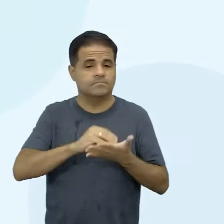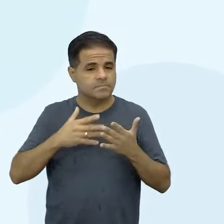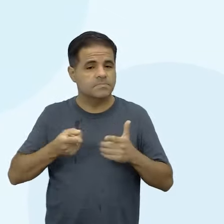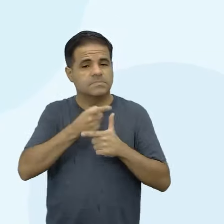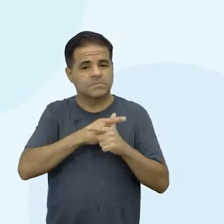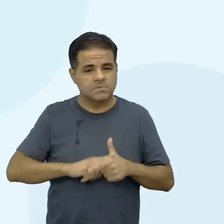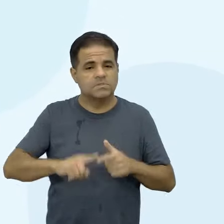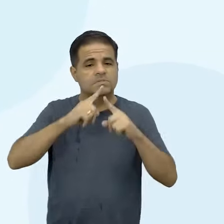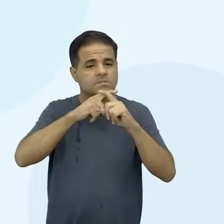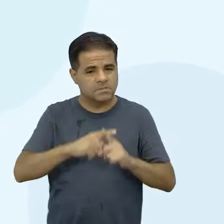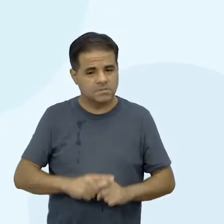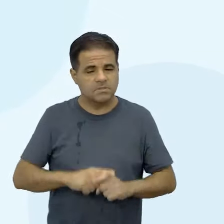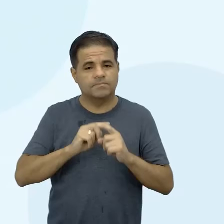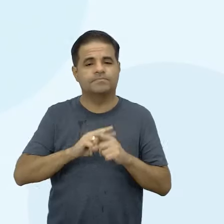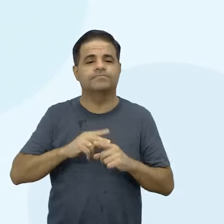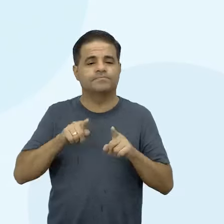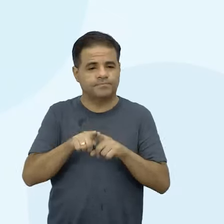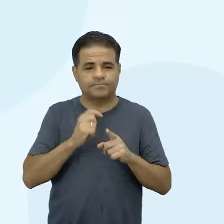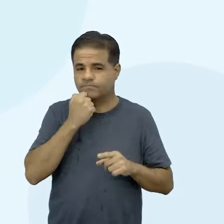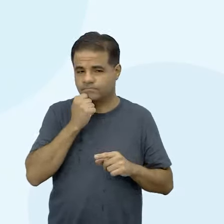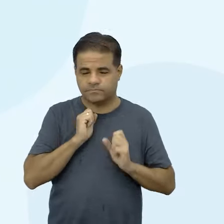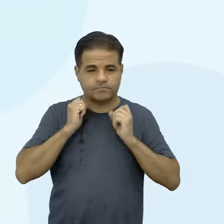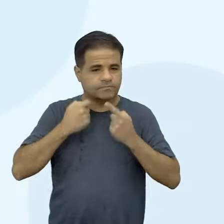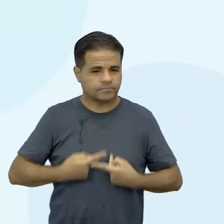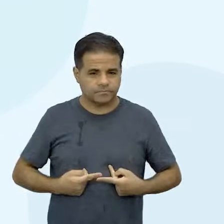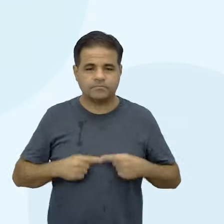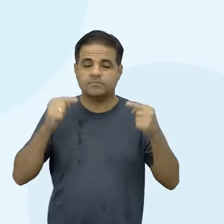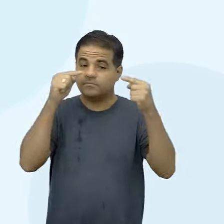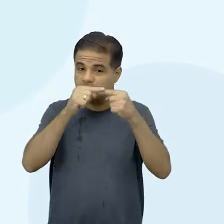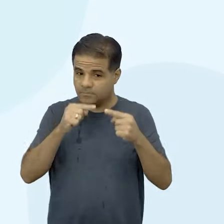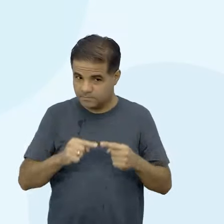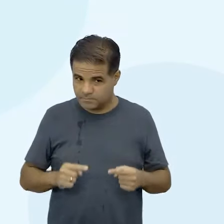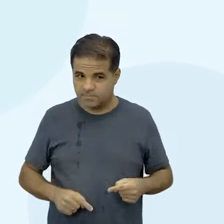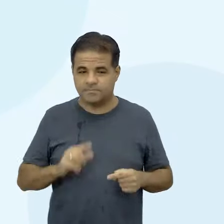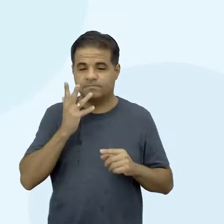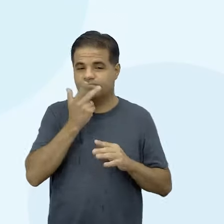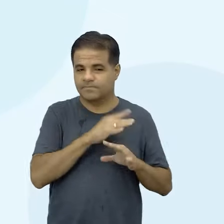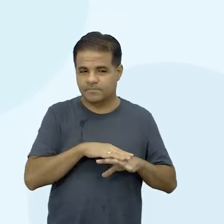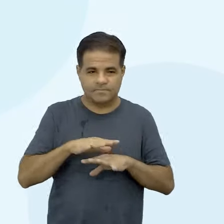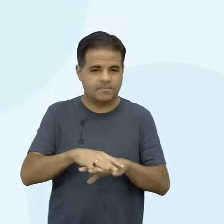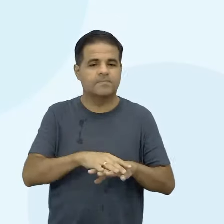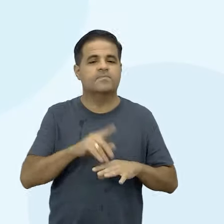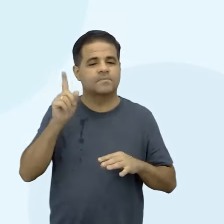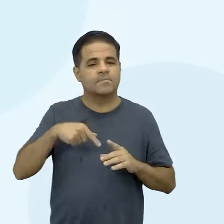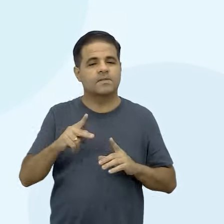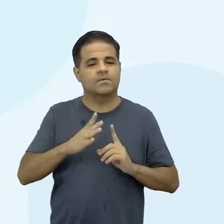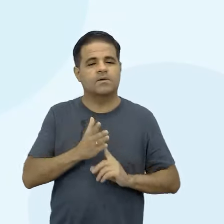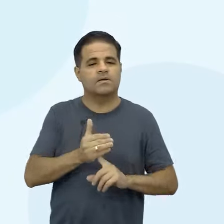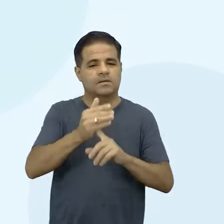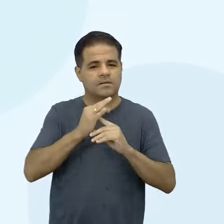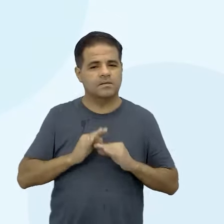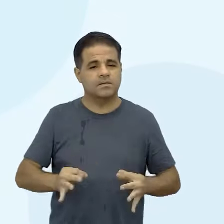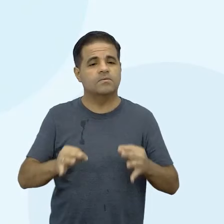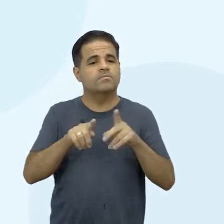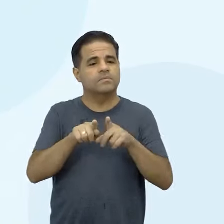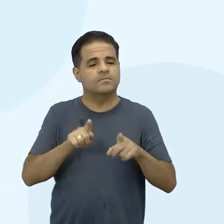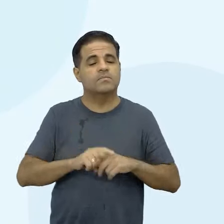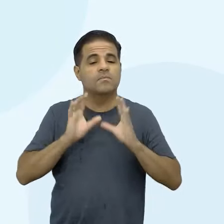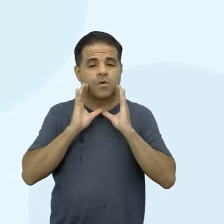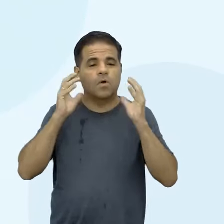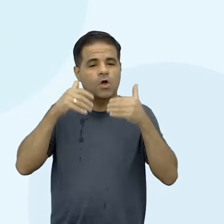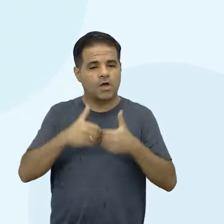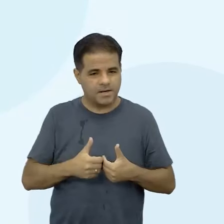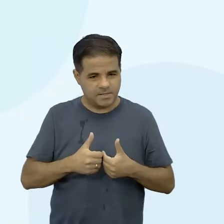Quem Divide e Multiplica, né, de Ciências Humanas e Sociais Aplicadas, Arte, Matemática e suas tecnologias, bem